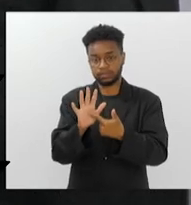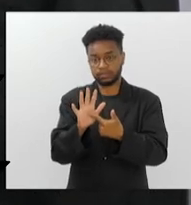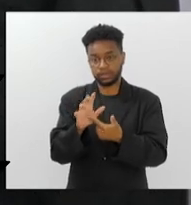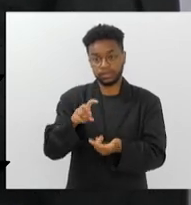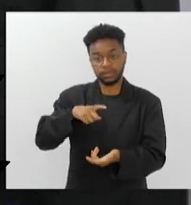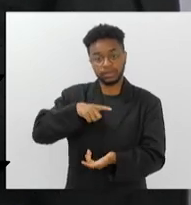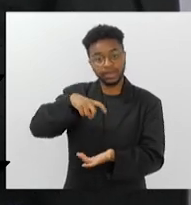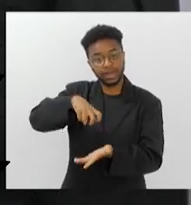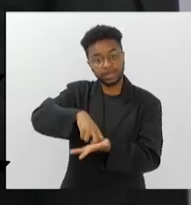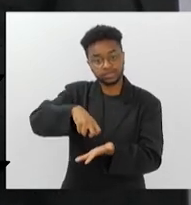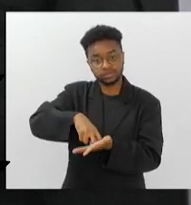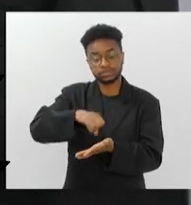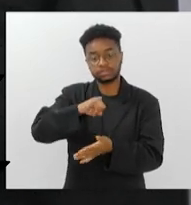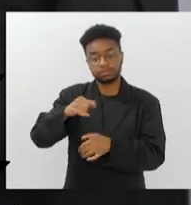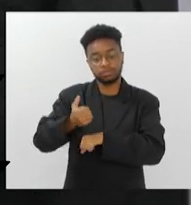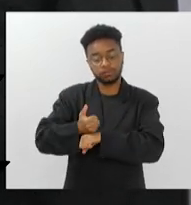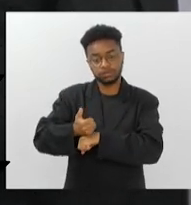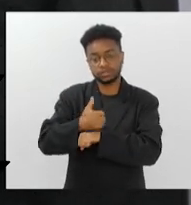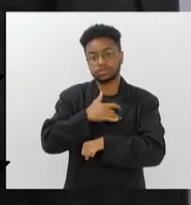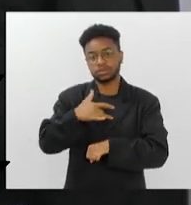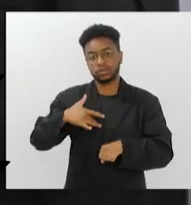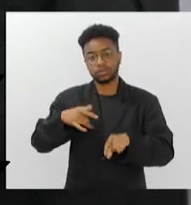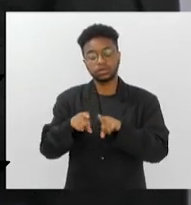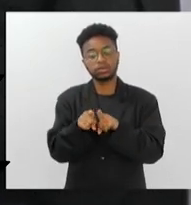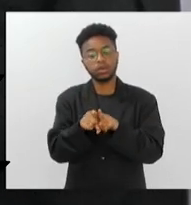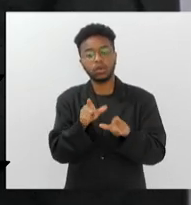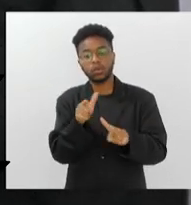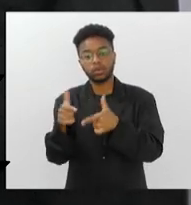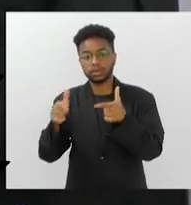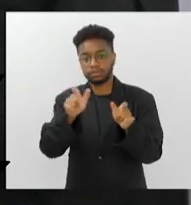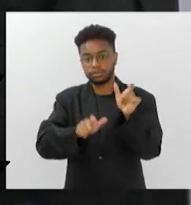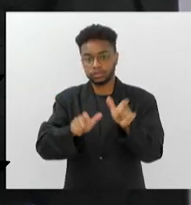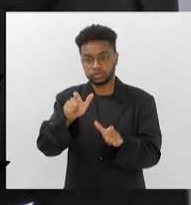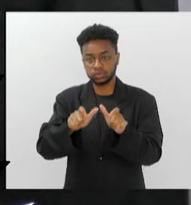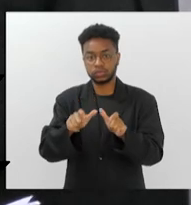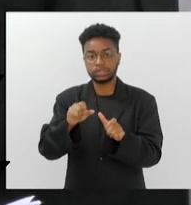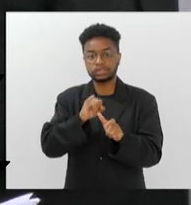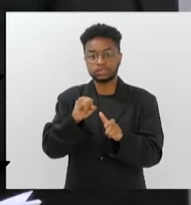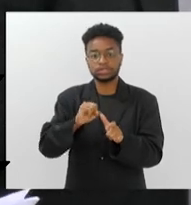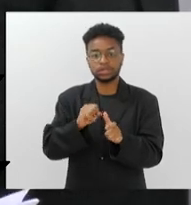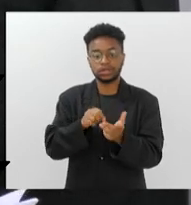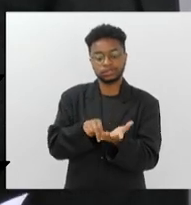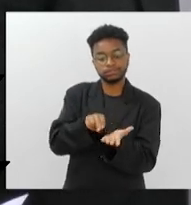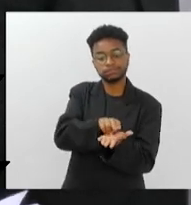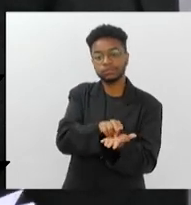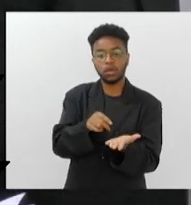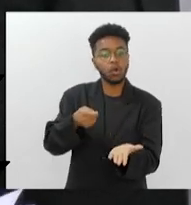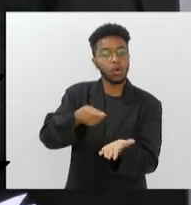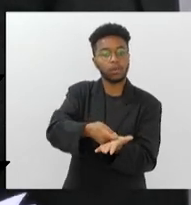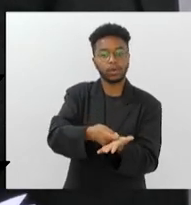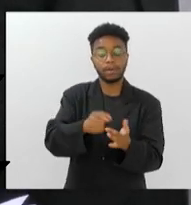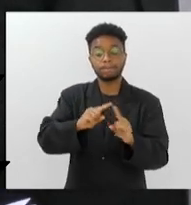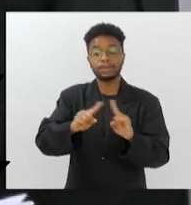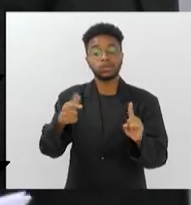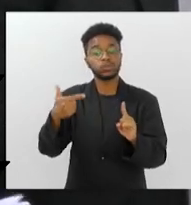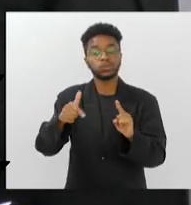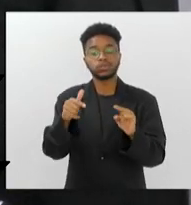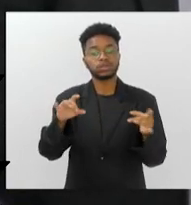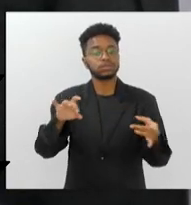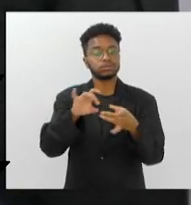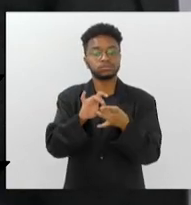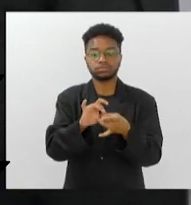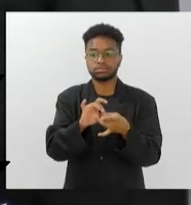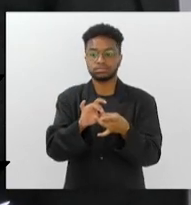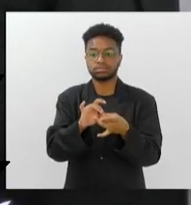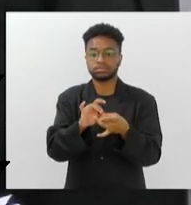para profissionais de saúde e outras pessoas físicas envolvidas nos casos de internações compulsórias não faz parte da e